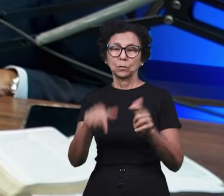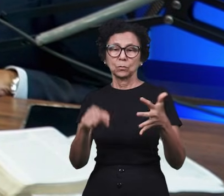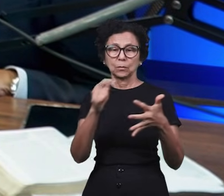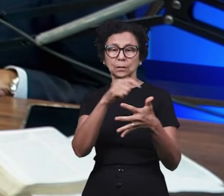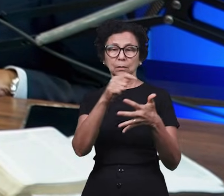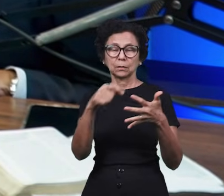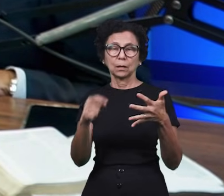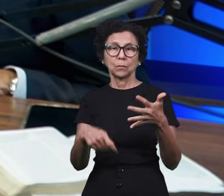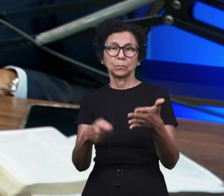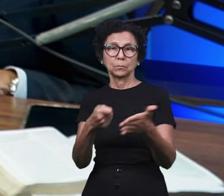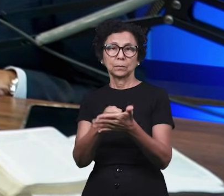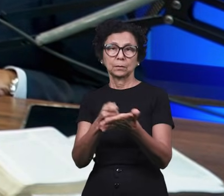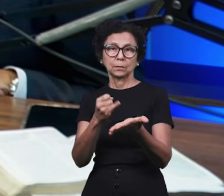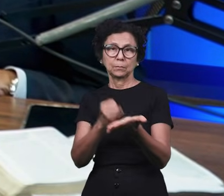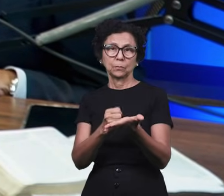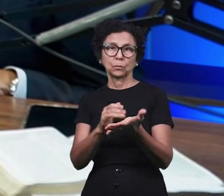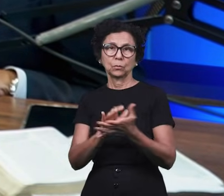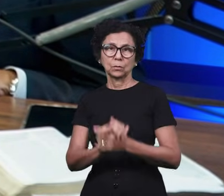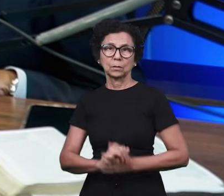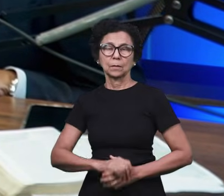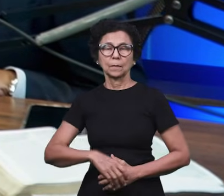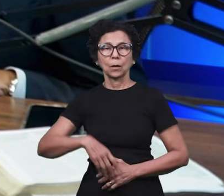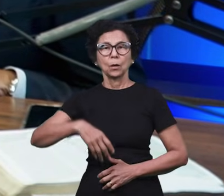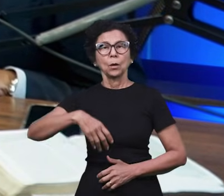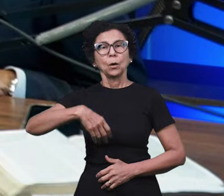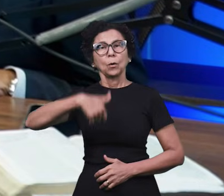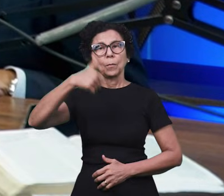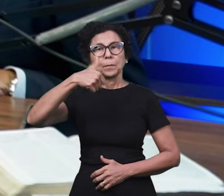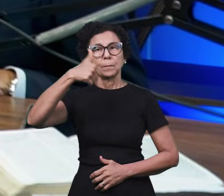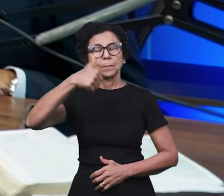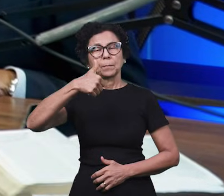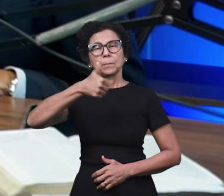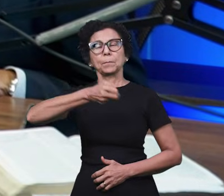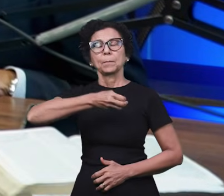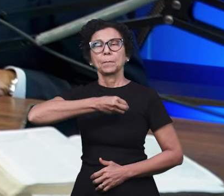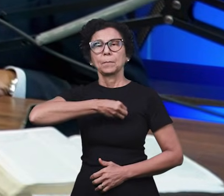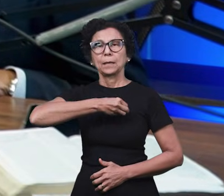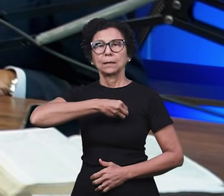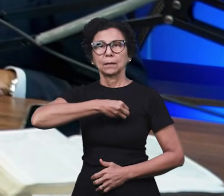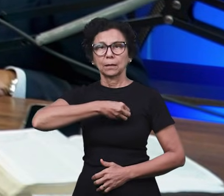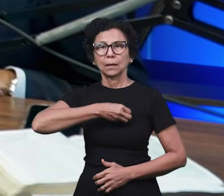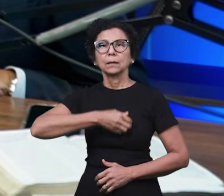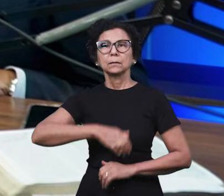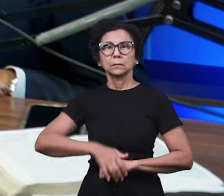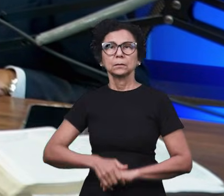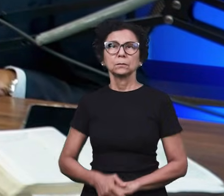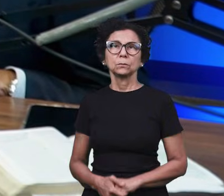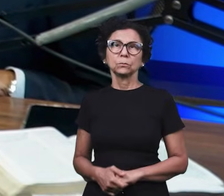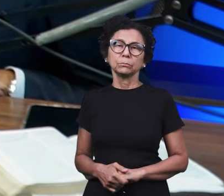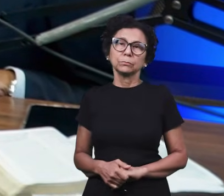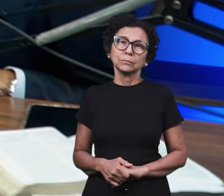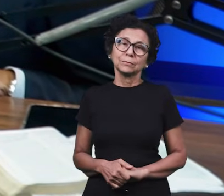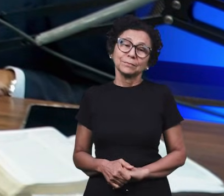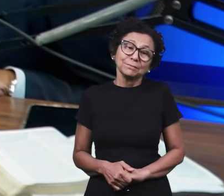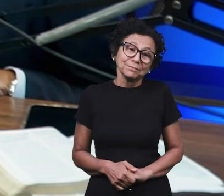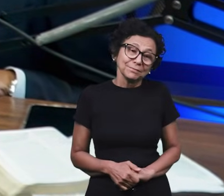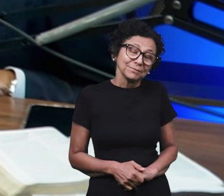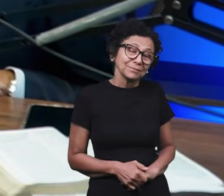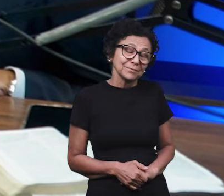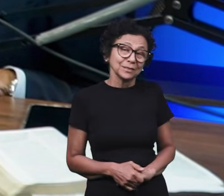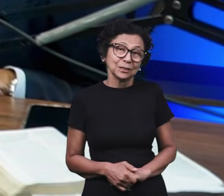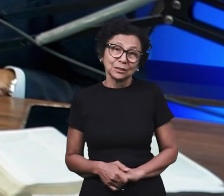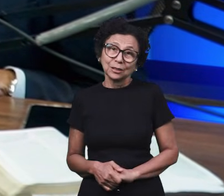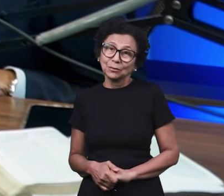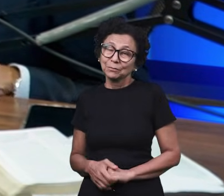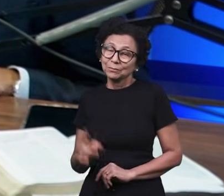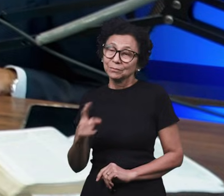pecado original gera no homem, o homem natural, ele está em dívida com Deus. Não é